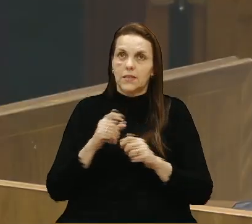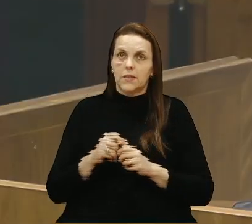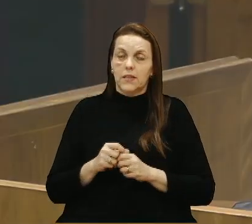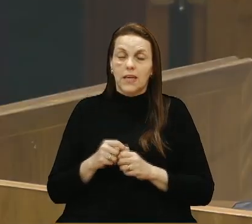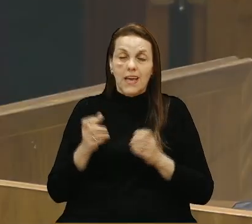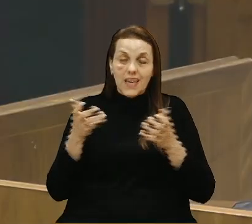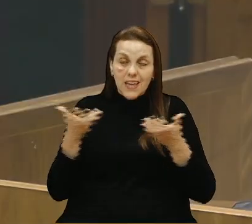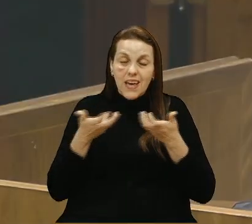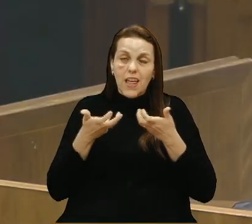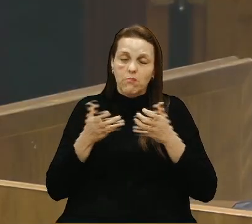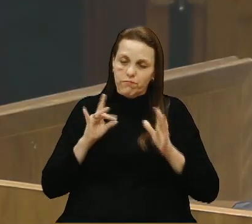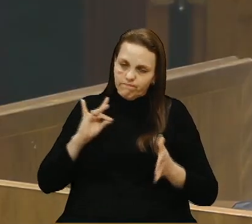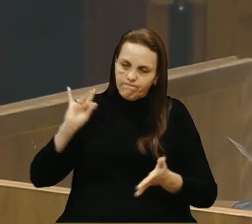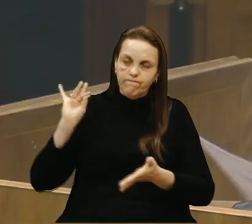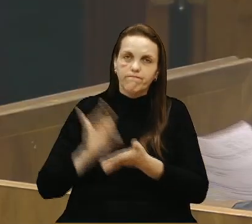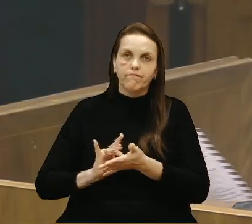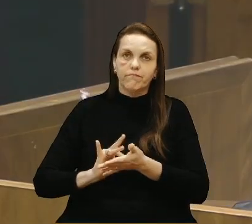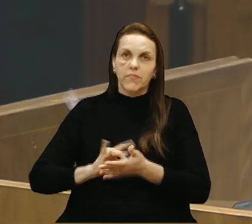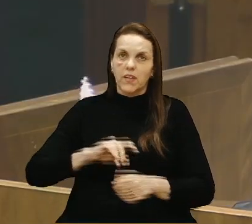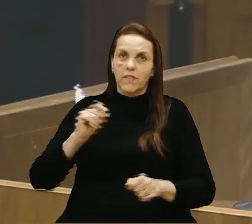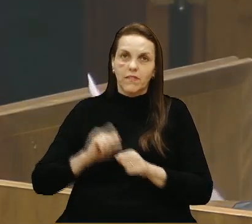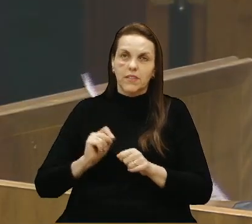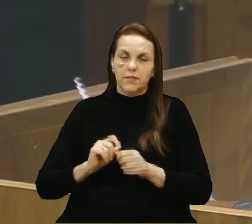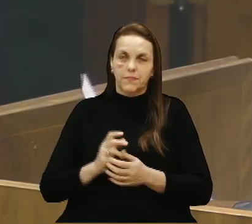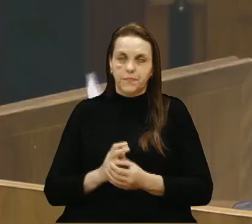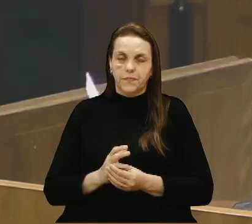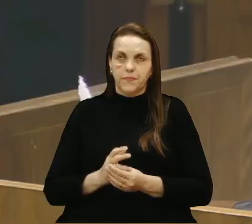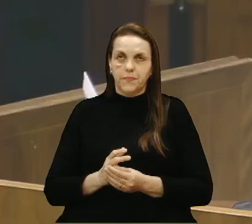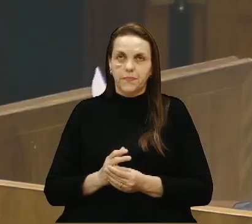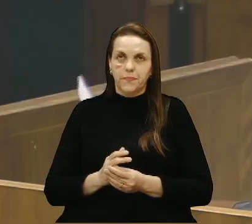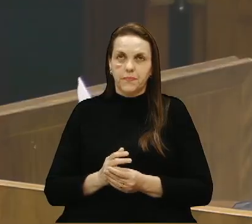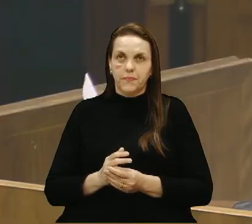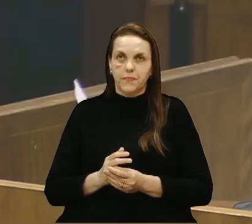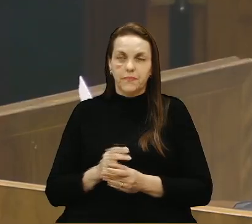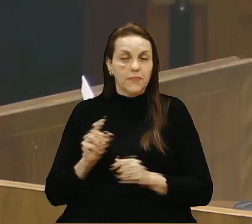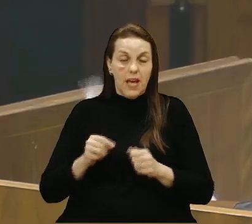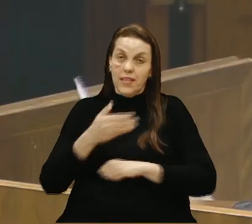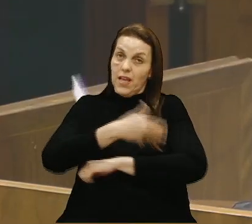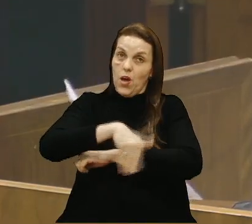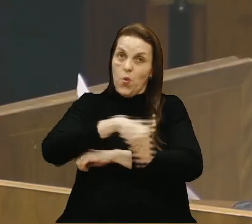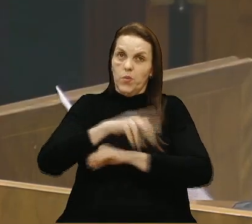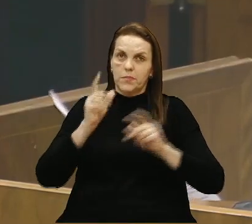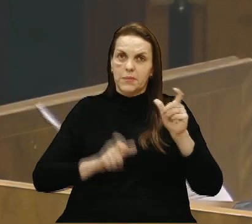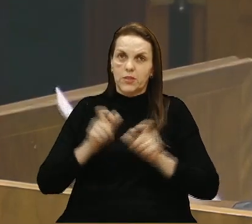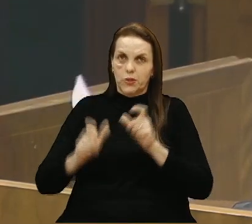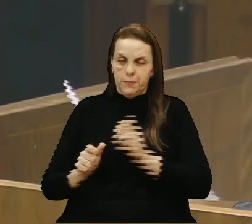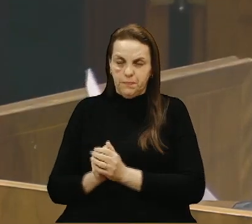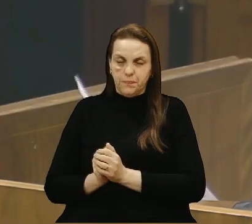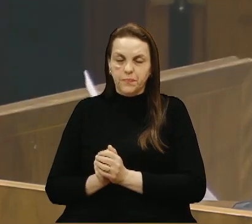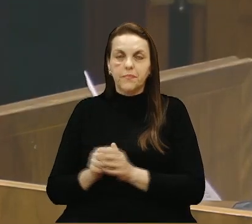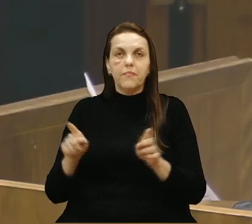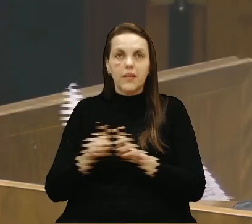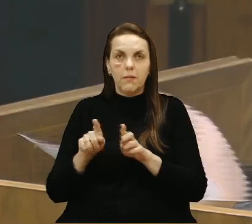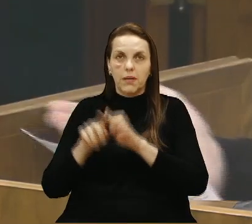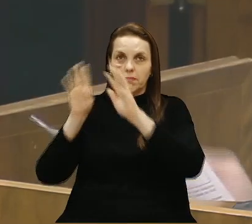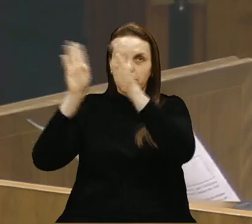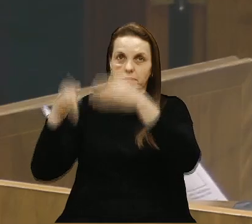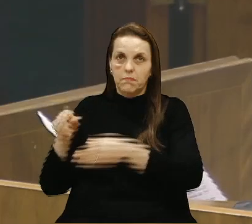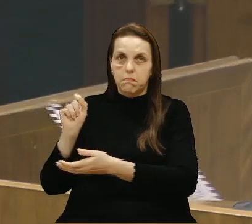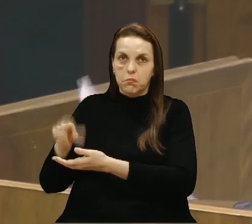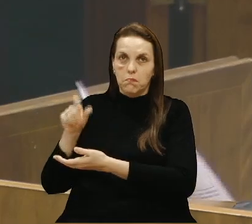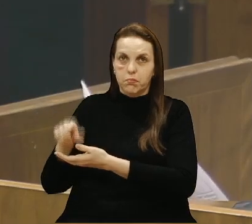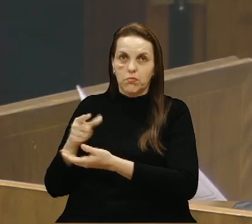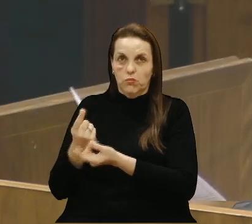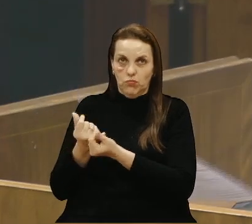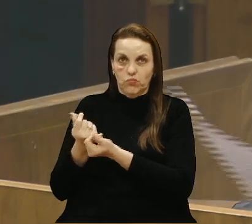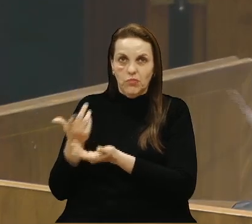uma situação efetiva, né? Algo de concreto. Essa questão da situação de rua. E aqui a questão do parquímetro, né? O outro